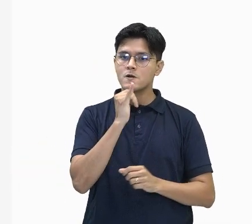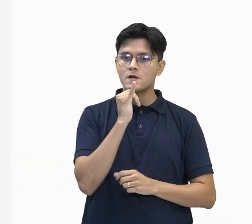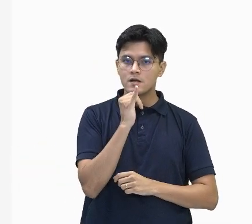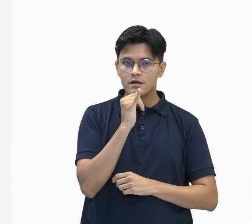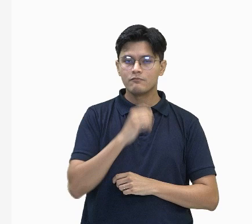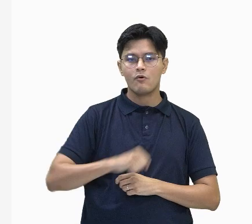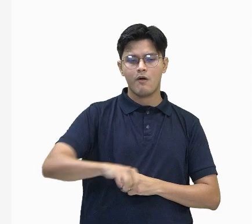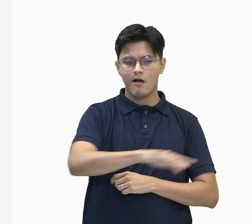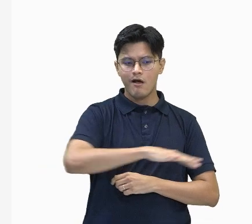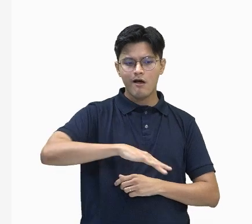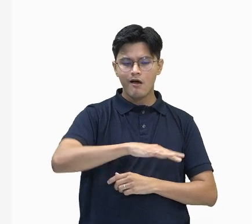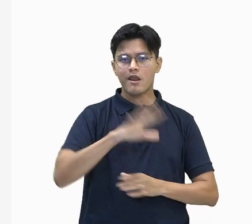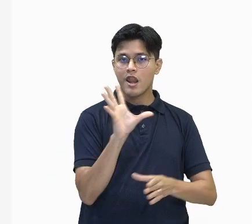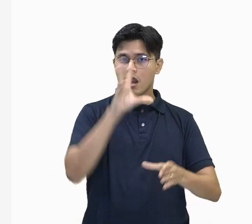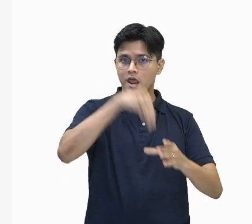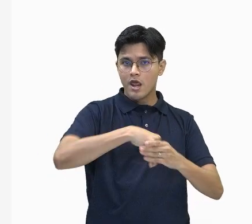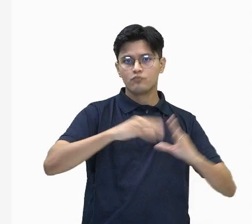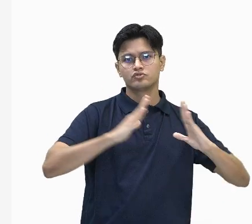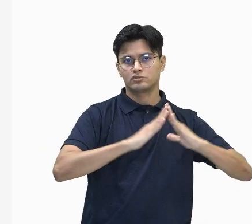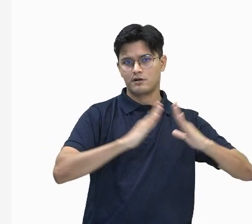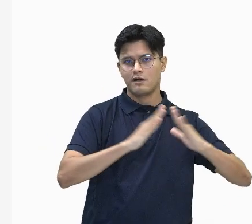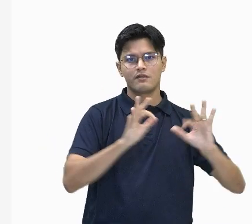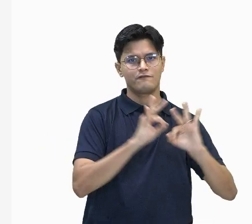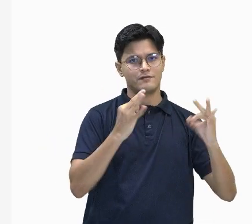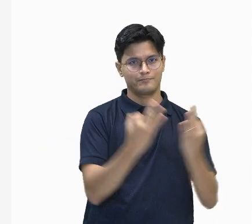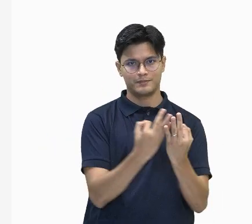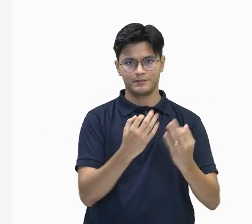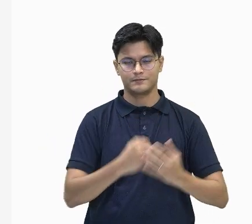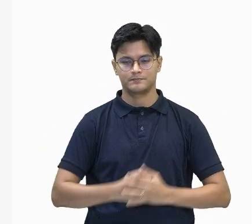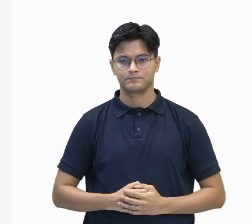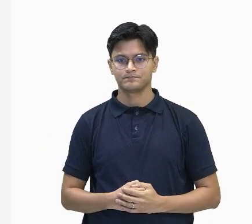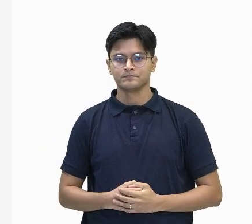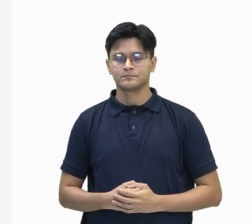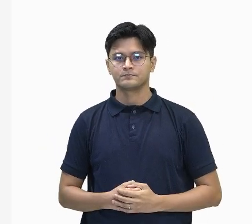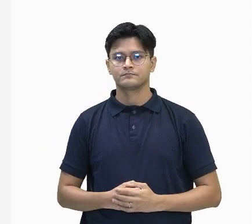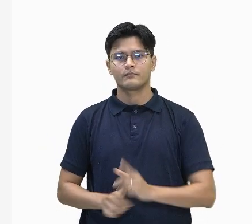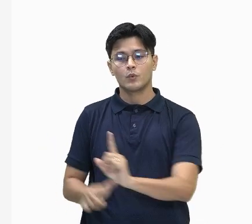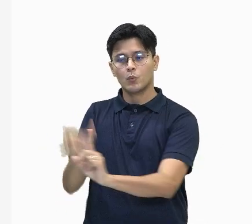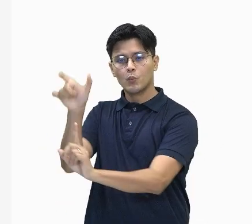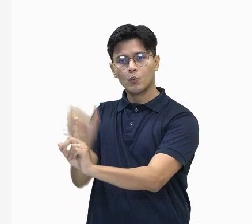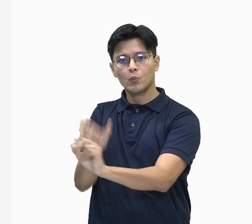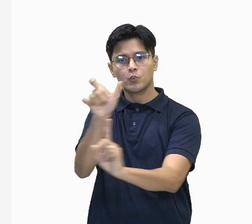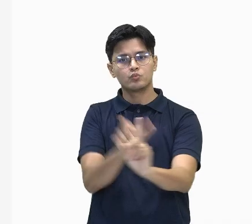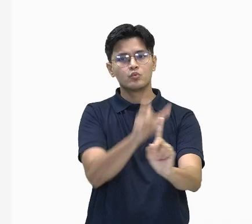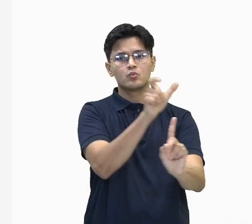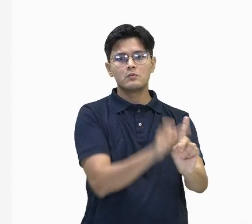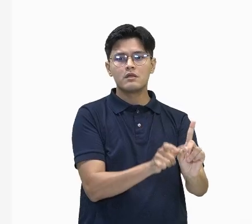doméstico, a casa, a família, né? Os personagens